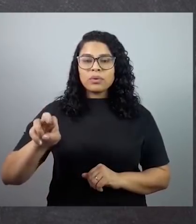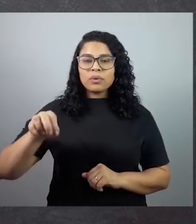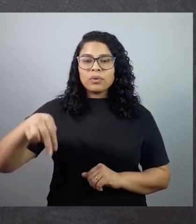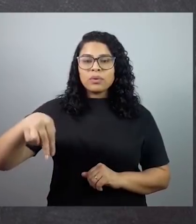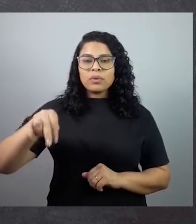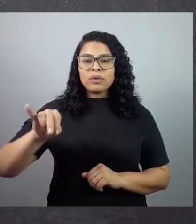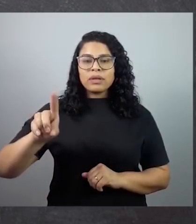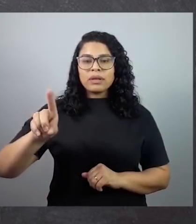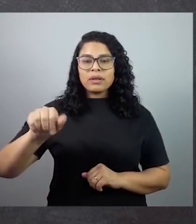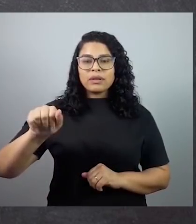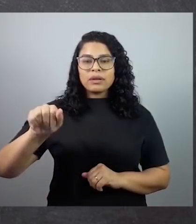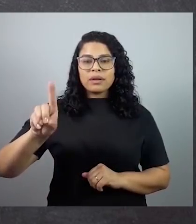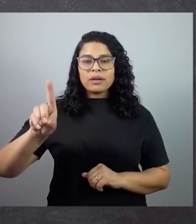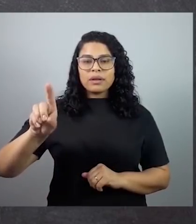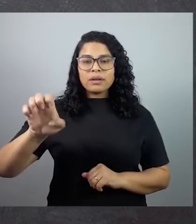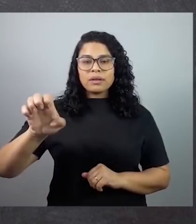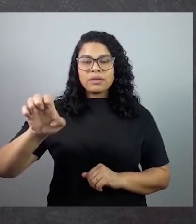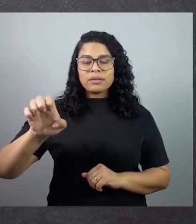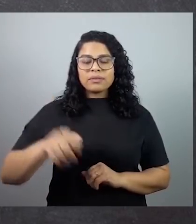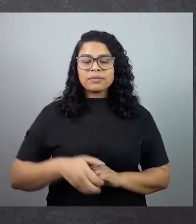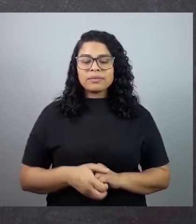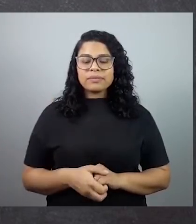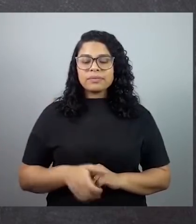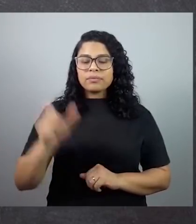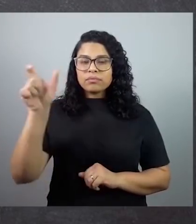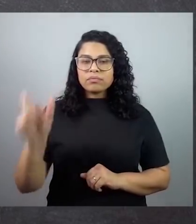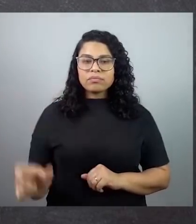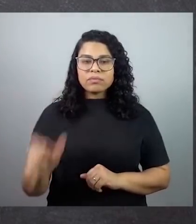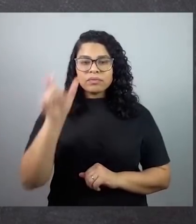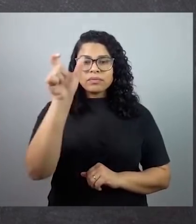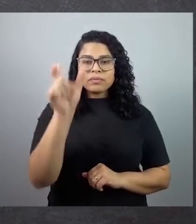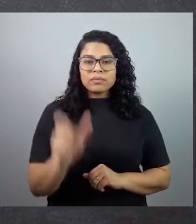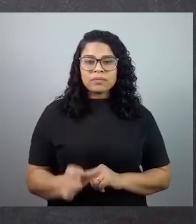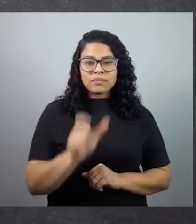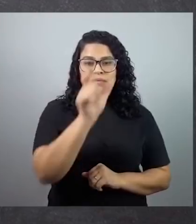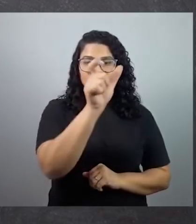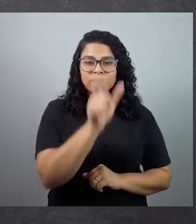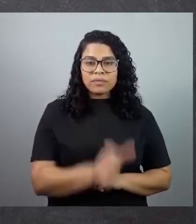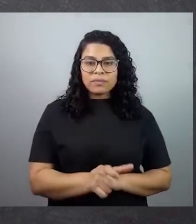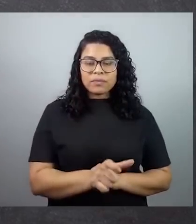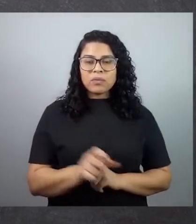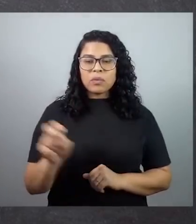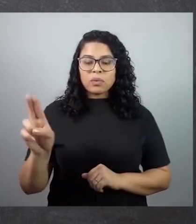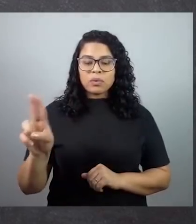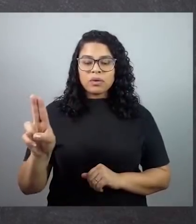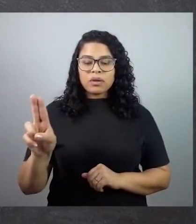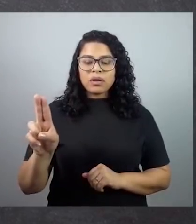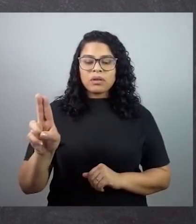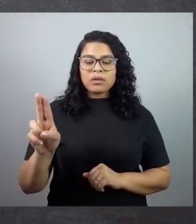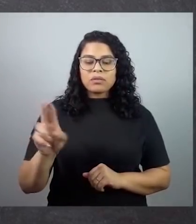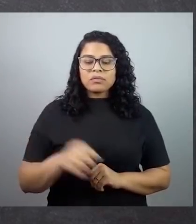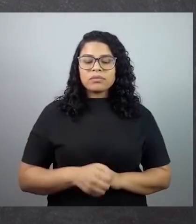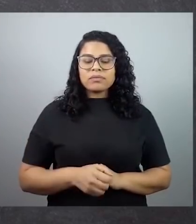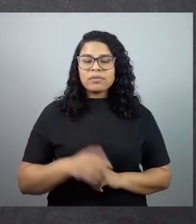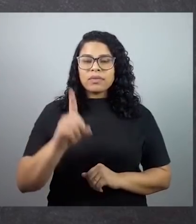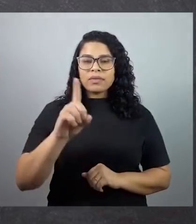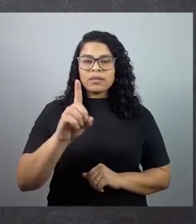recebe o nome de ordem. Então, aqui nós temos ordem das unidades, ordem das dezenas e ordem das